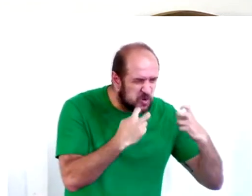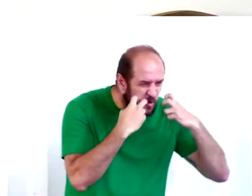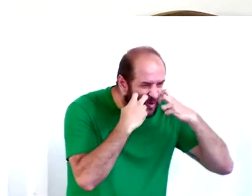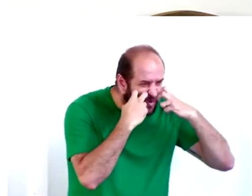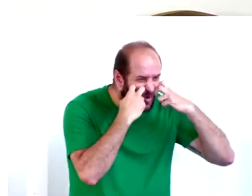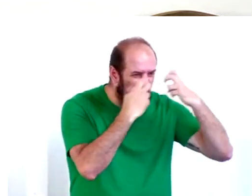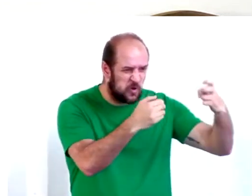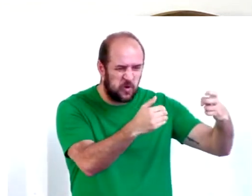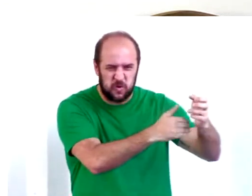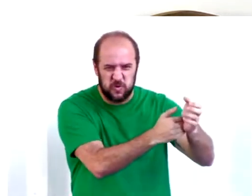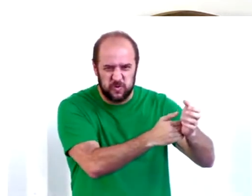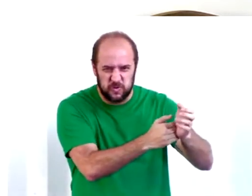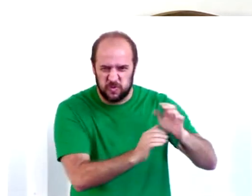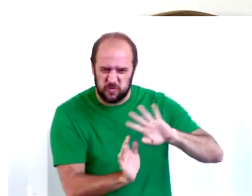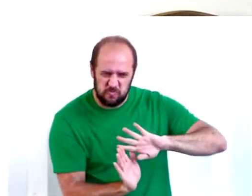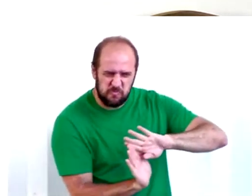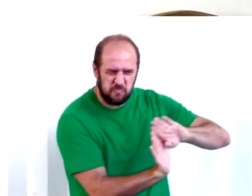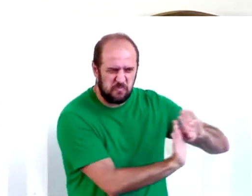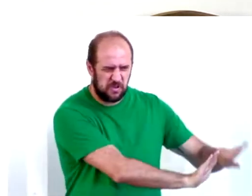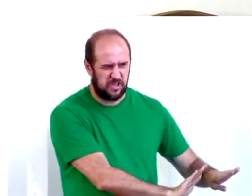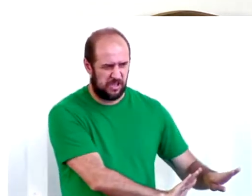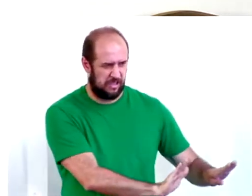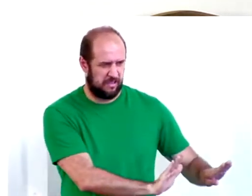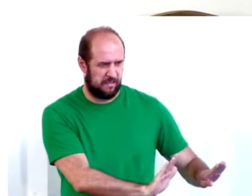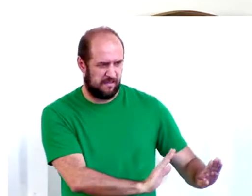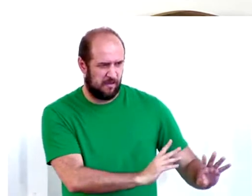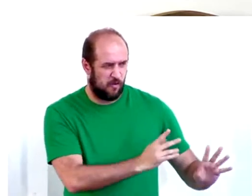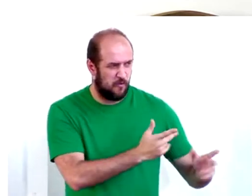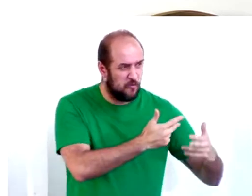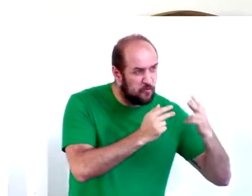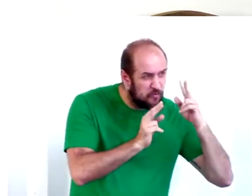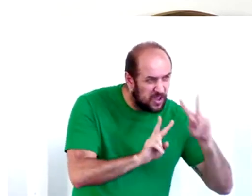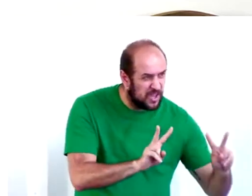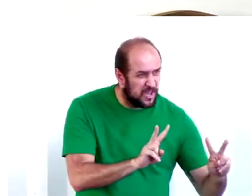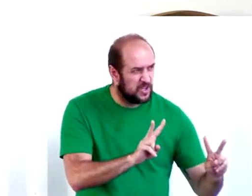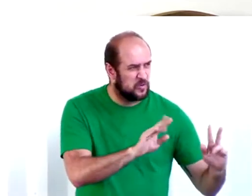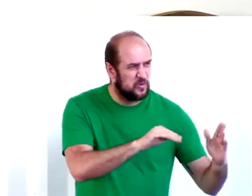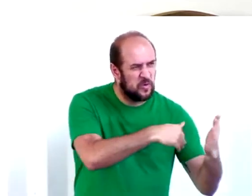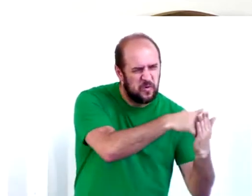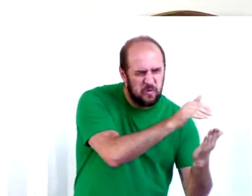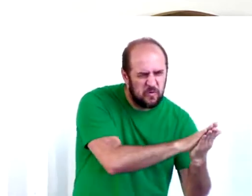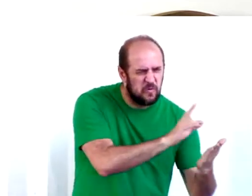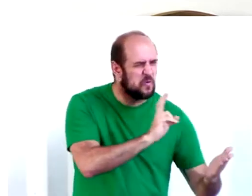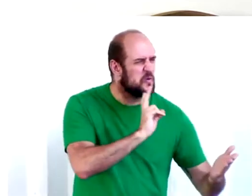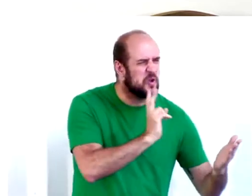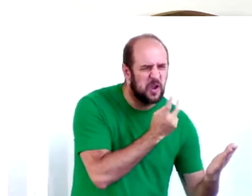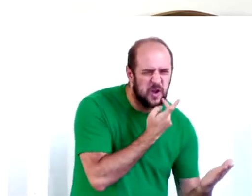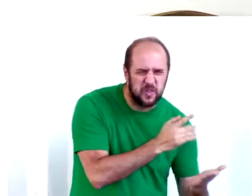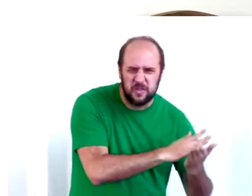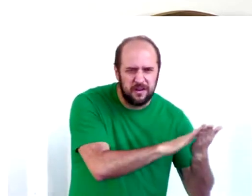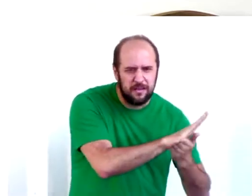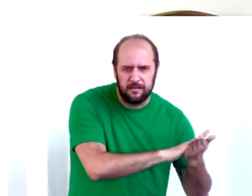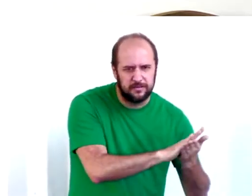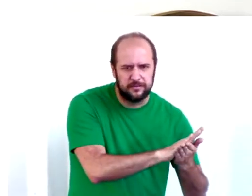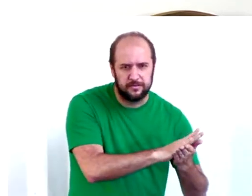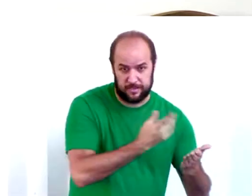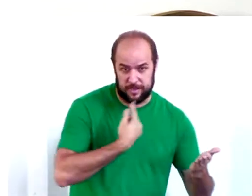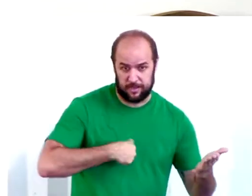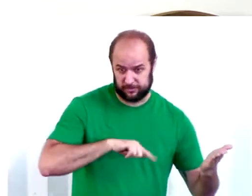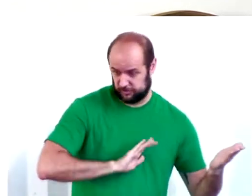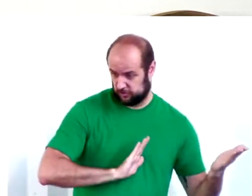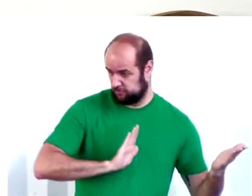se ocultam, não andando com astúcia, nem adulterando a palavra de Deus. Antes,